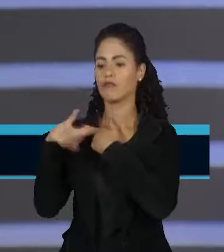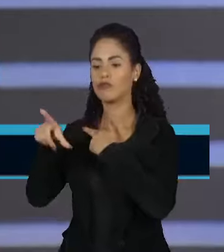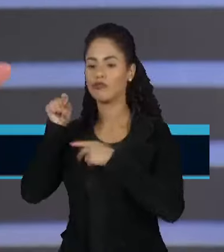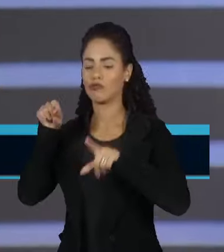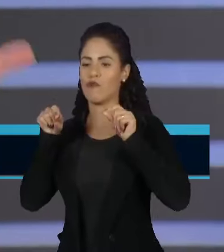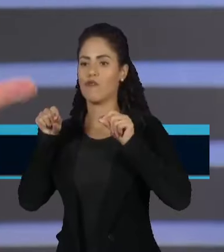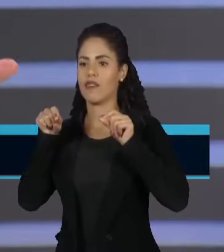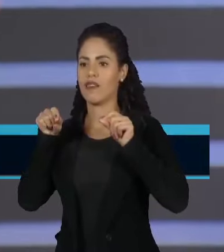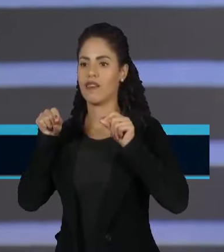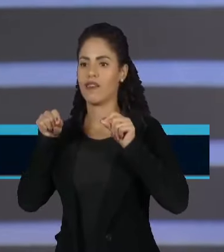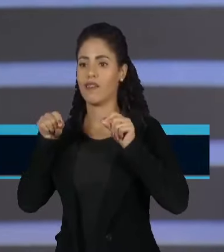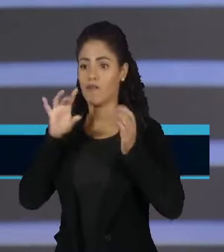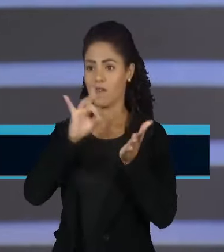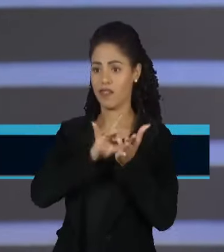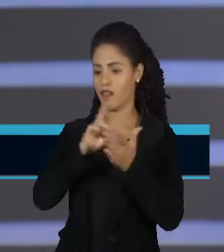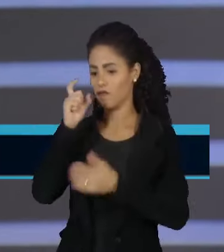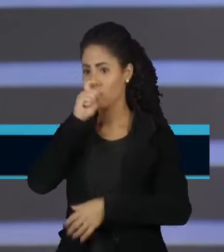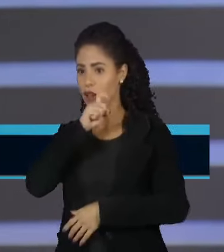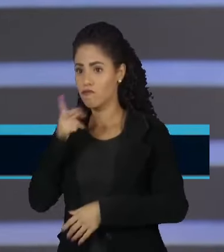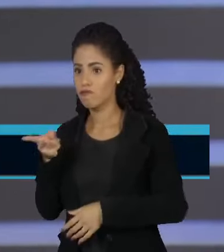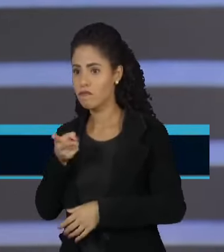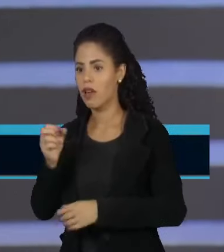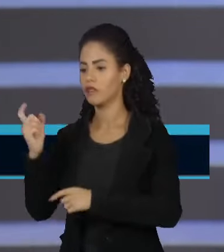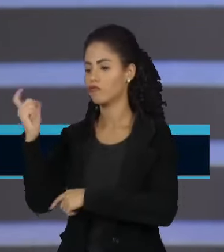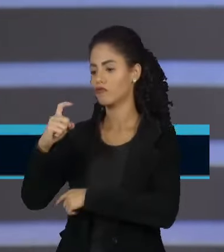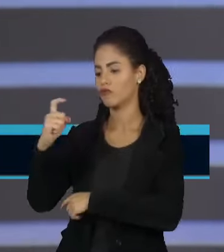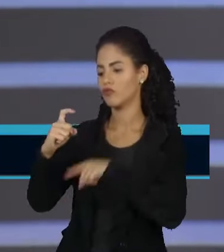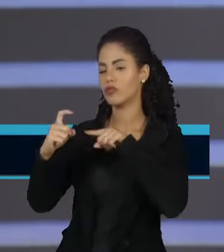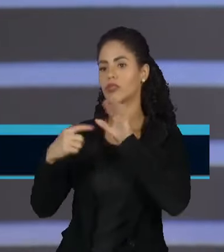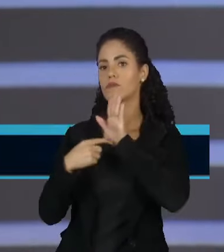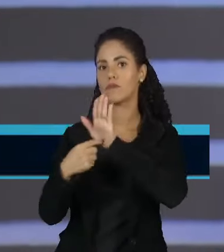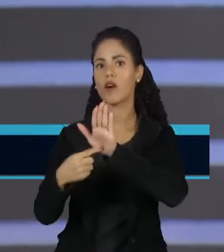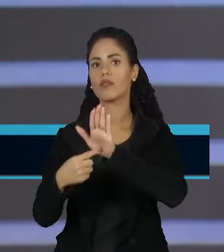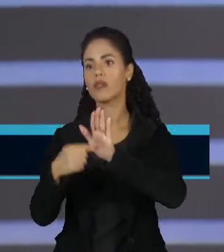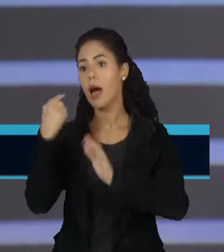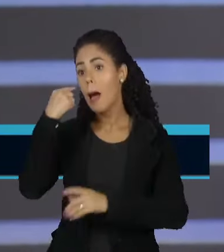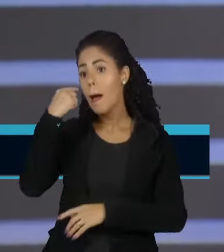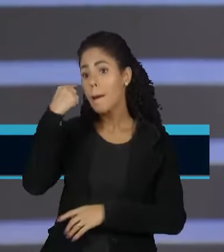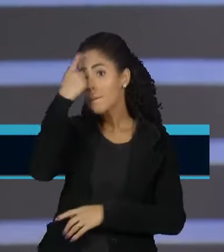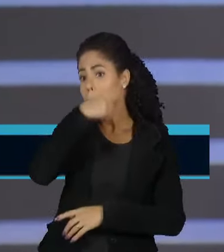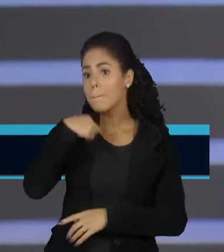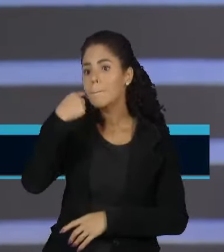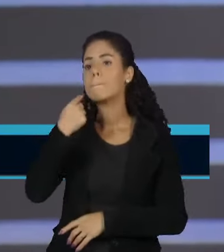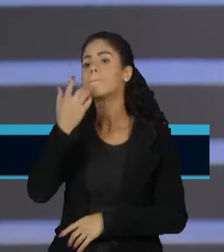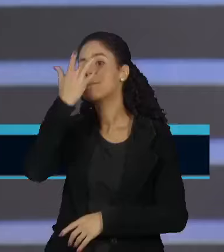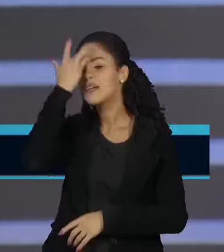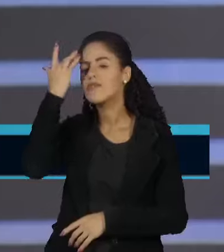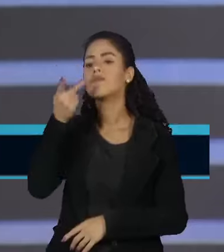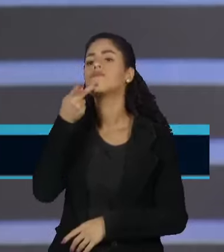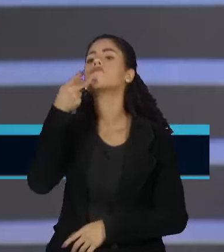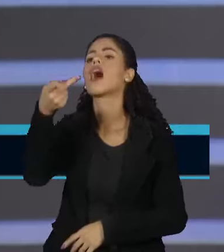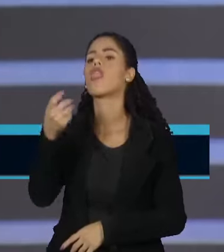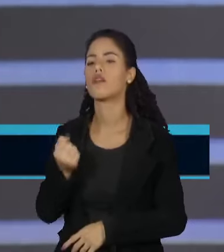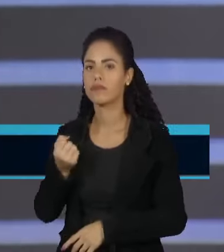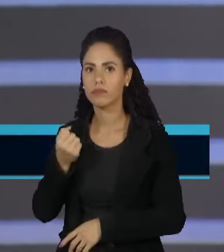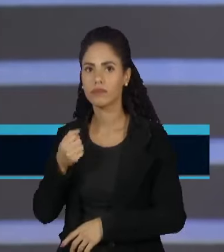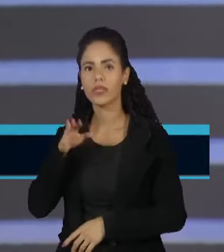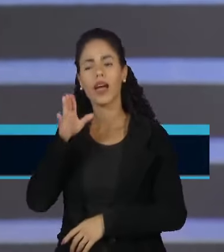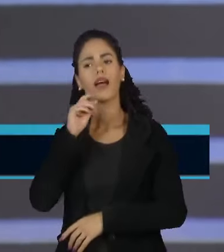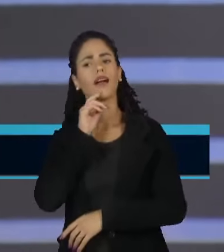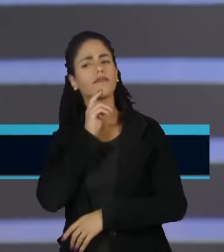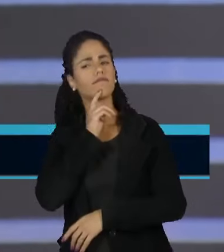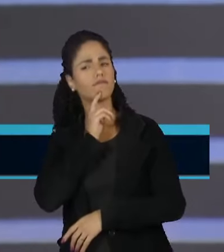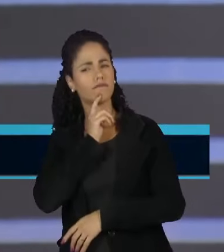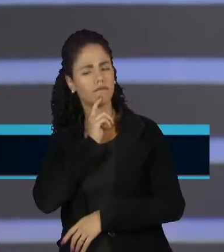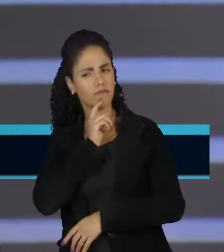O TikTok aí tem uma vantagem, que aparece a pessoa que está falando. A pergunta que você vai começar a fazer agora,